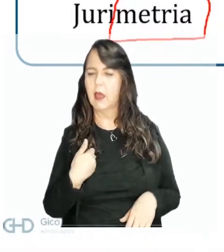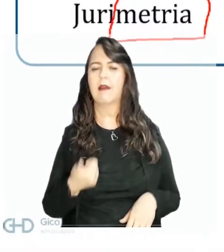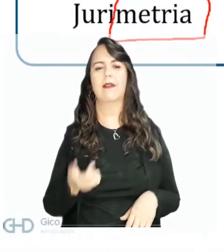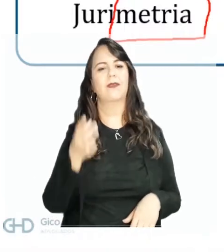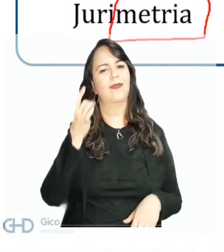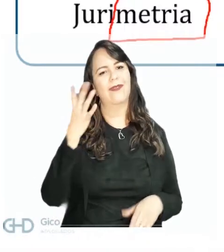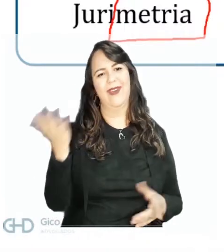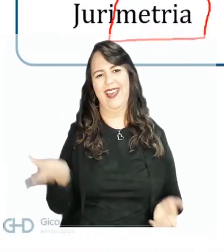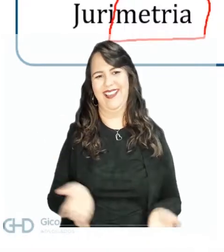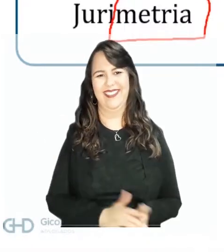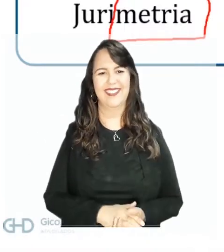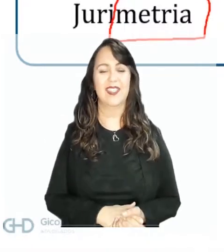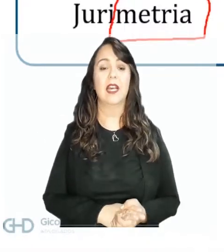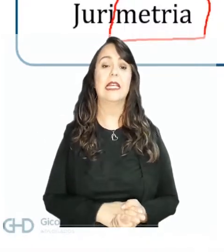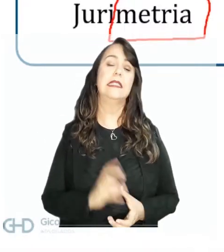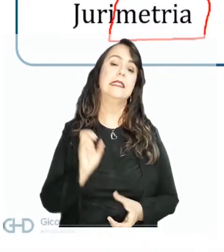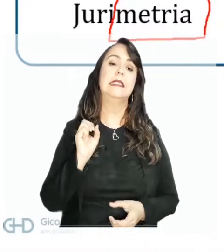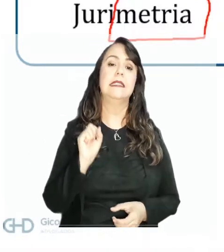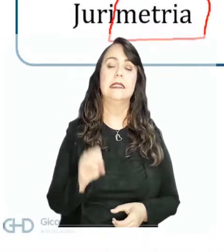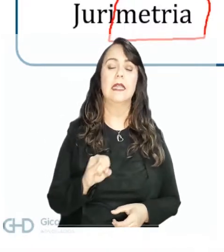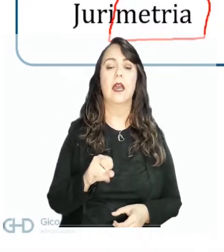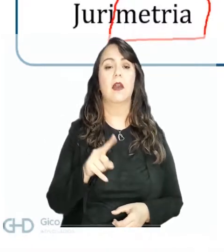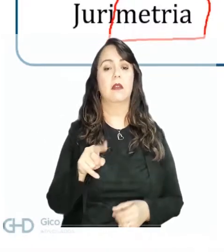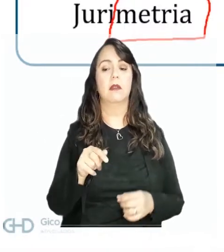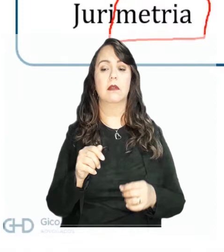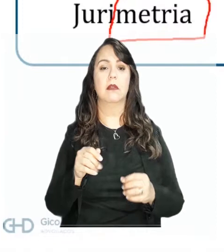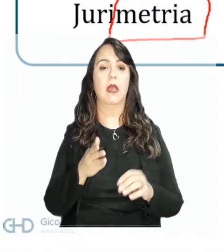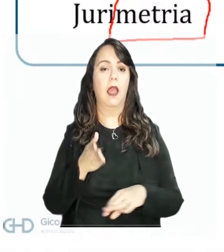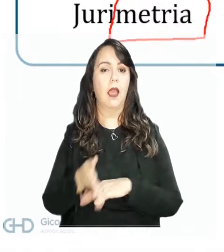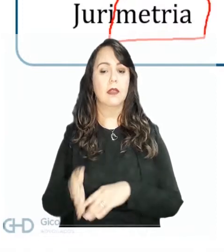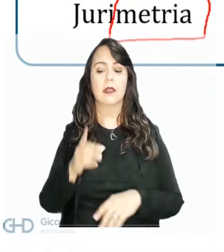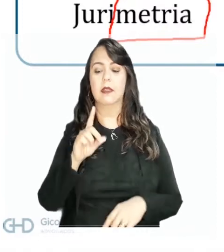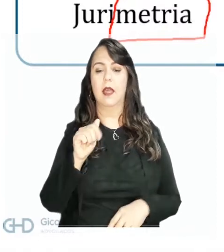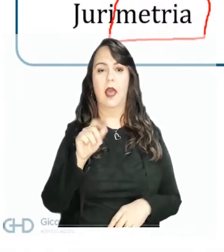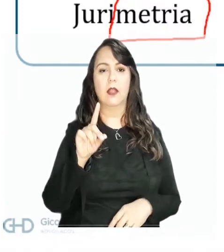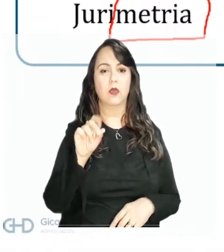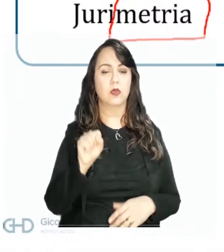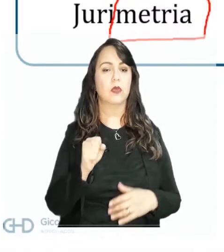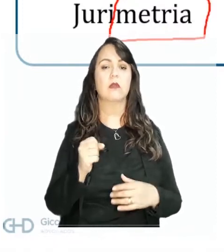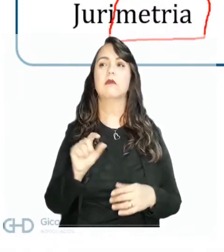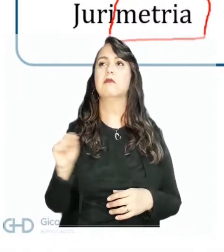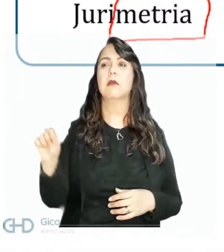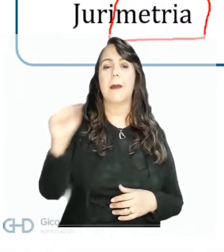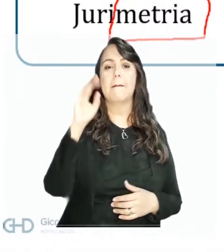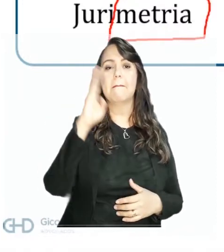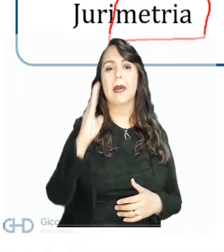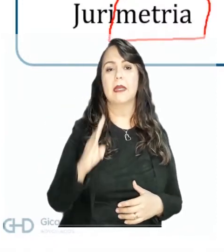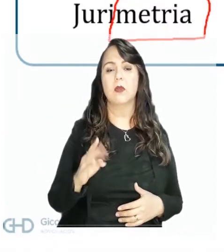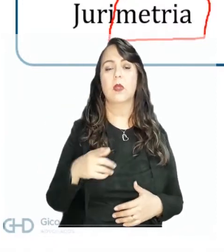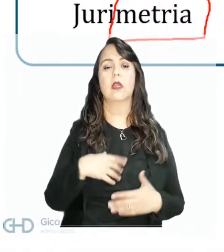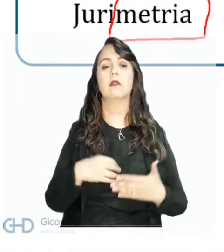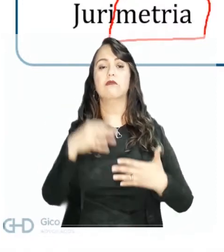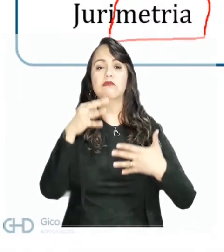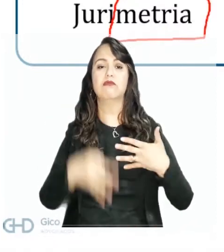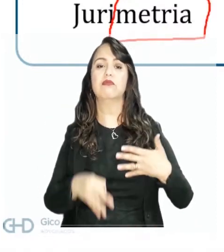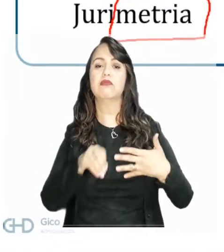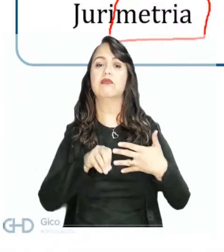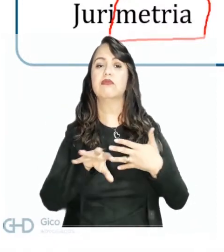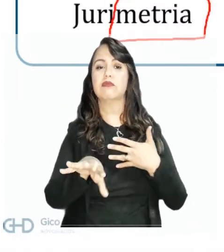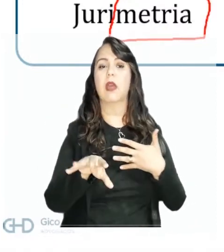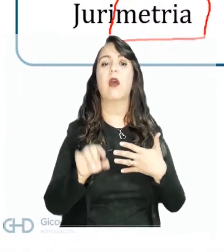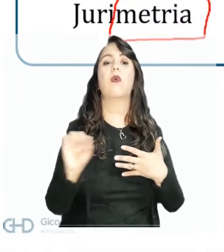nos bancos de dados de jurisprudência do Brasil todo e identificar os principais precedentes, as áreas daquela petição